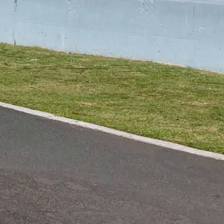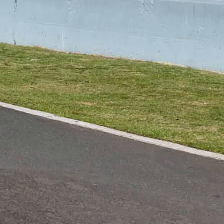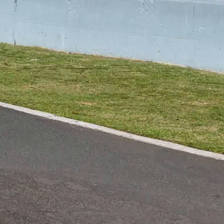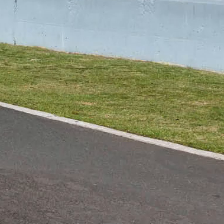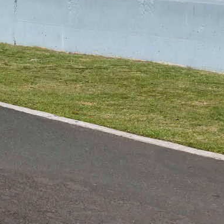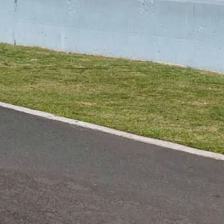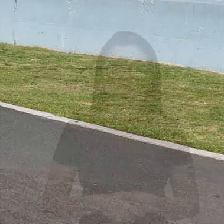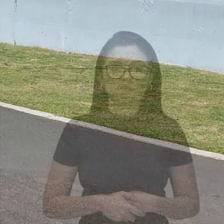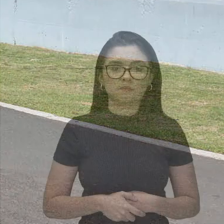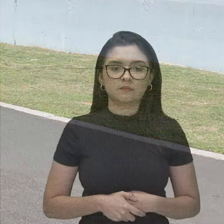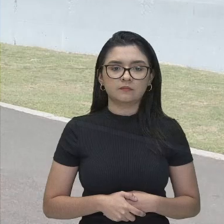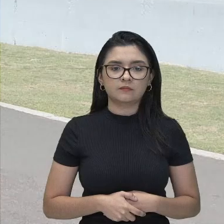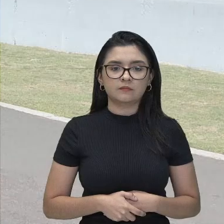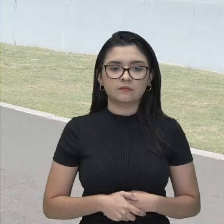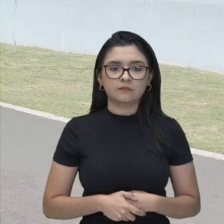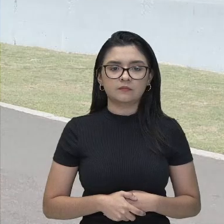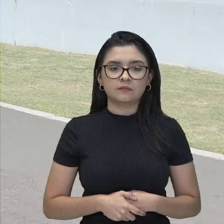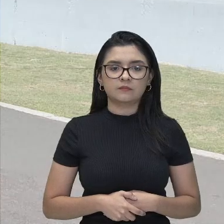aooo